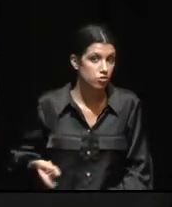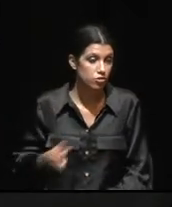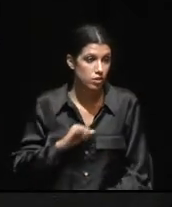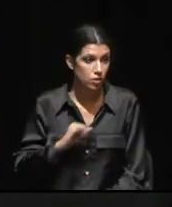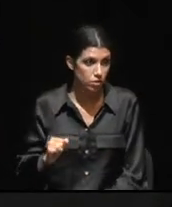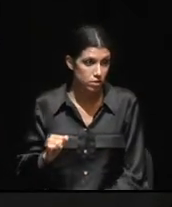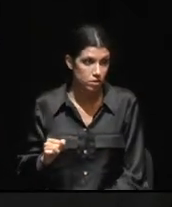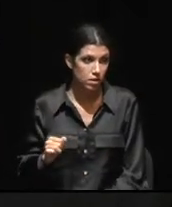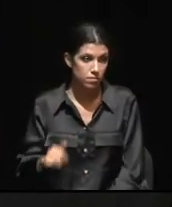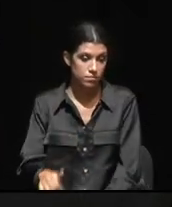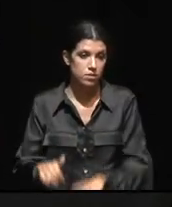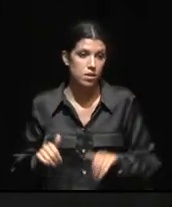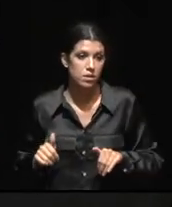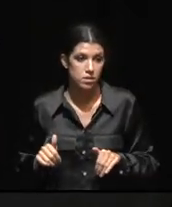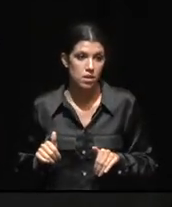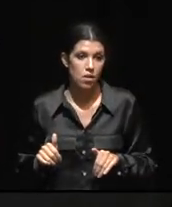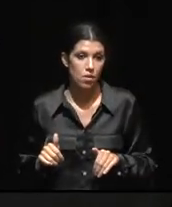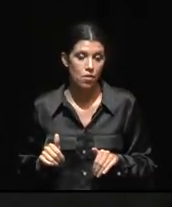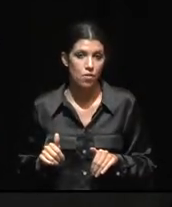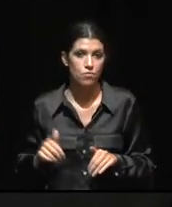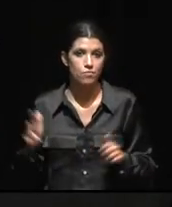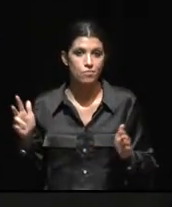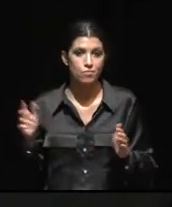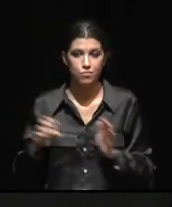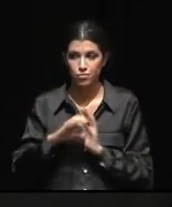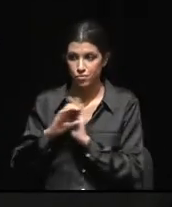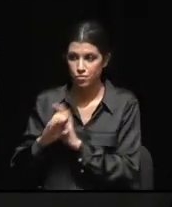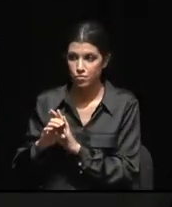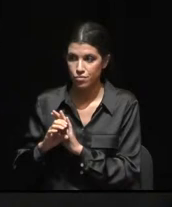contra quem se abstém